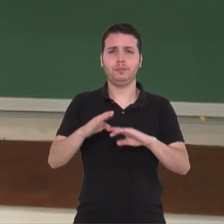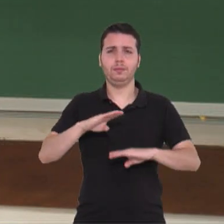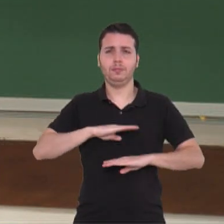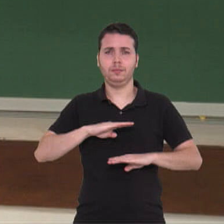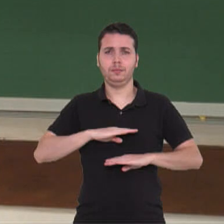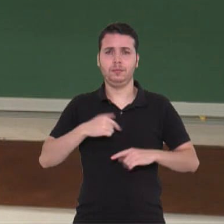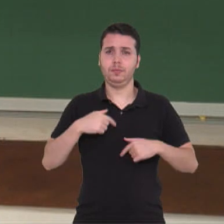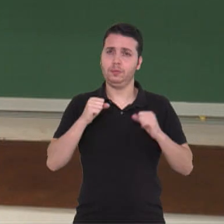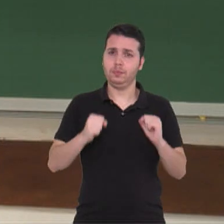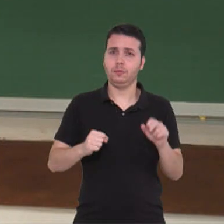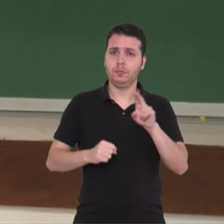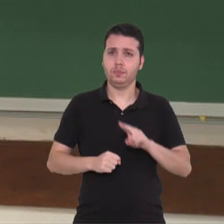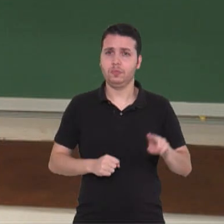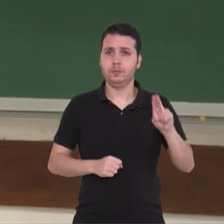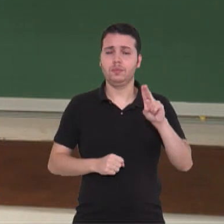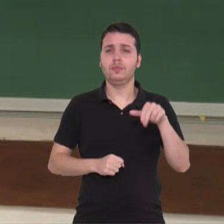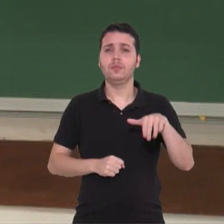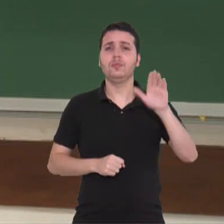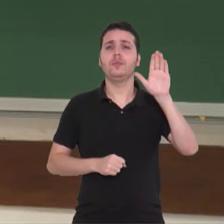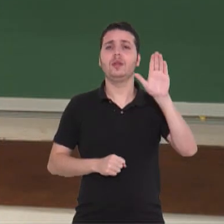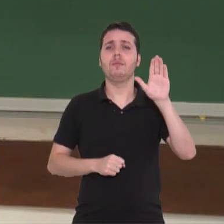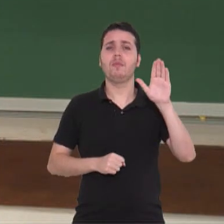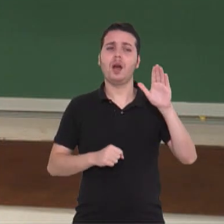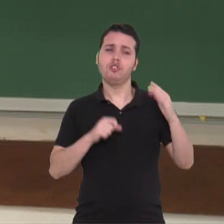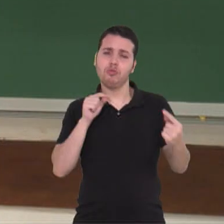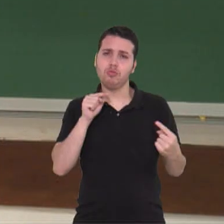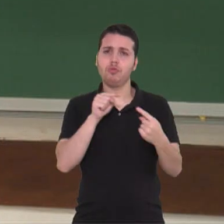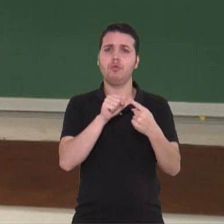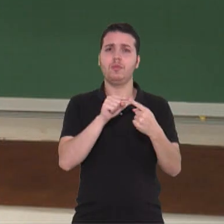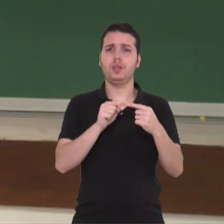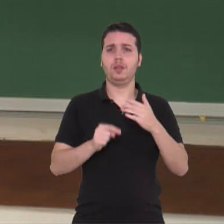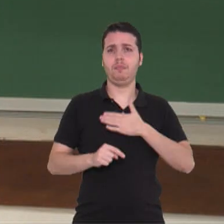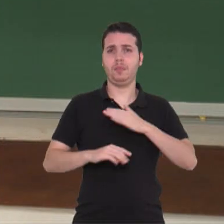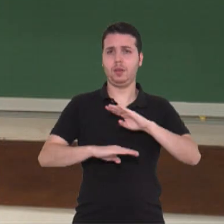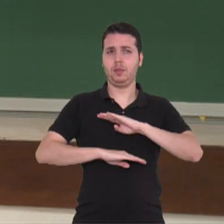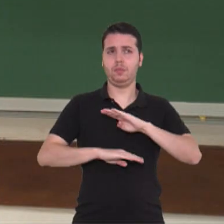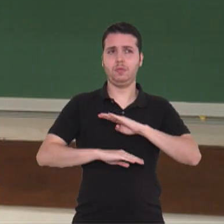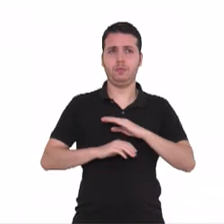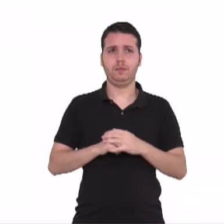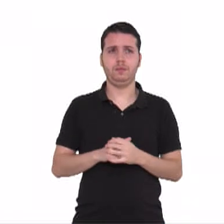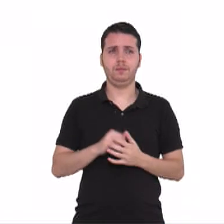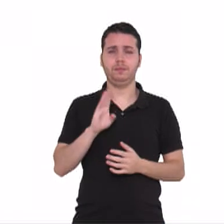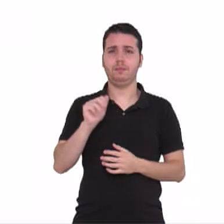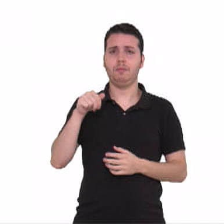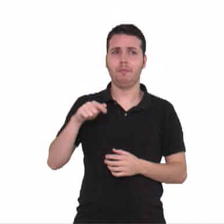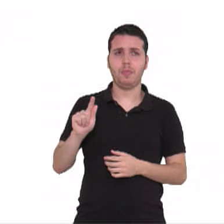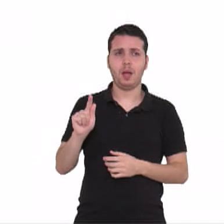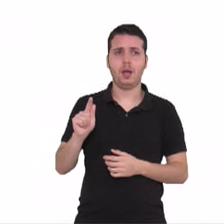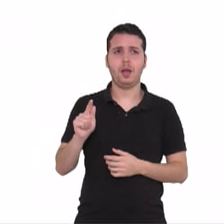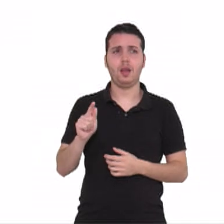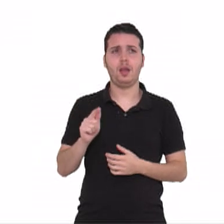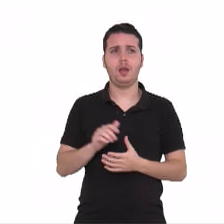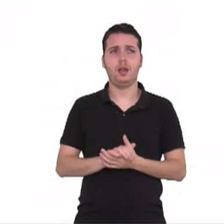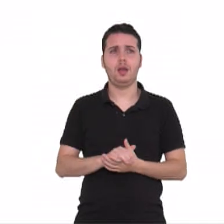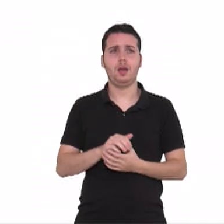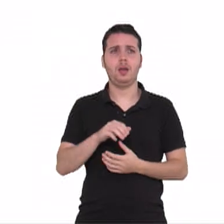situação. Eu posso usar a que mais seja adequada com a minha situação. Bang, nham, nham. Posso estar mastigando, comendo